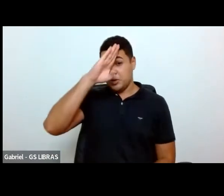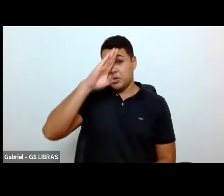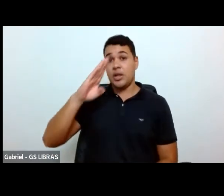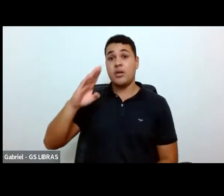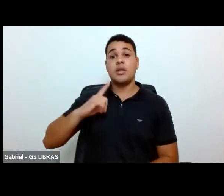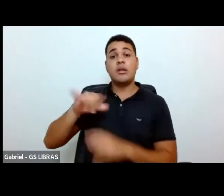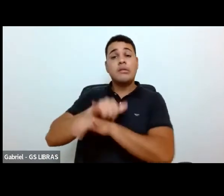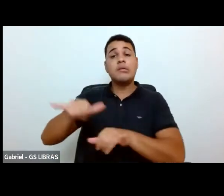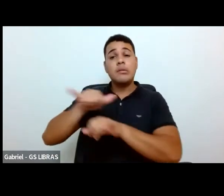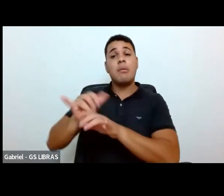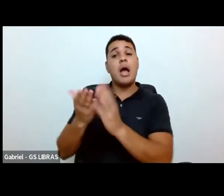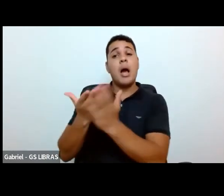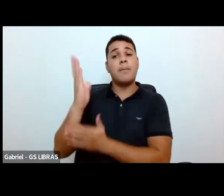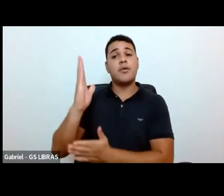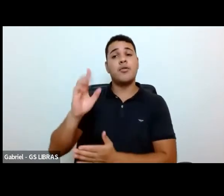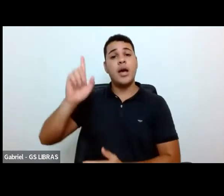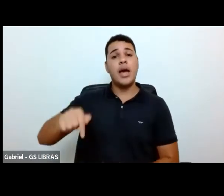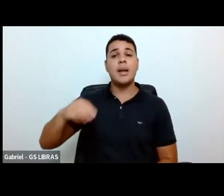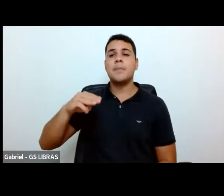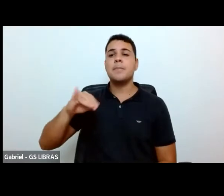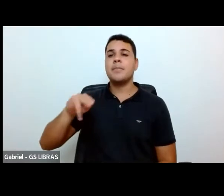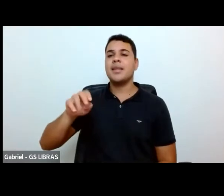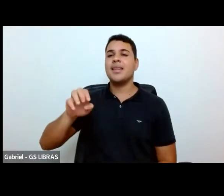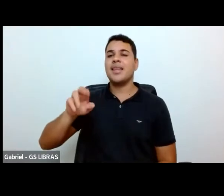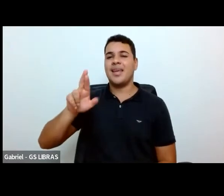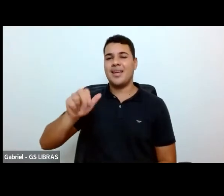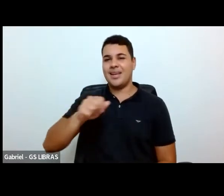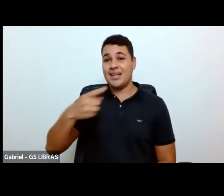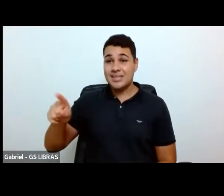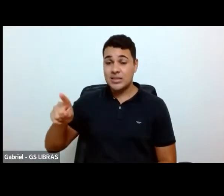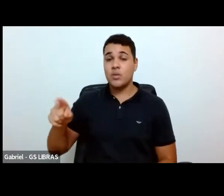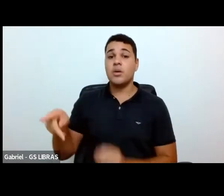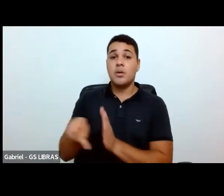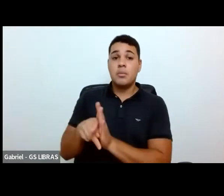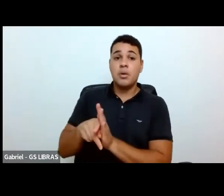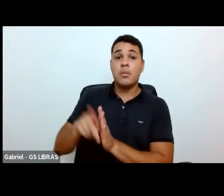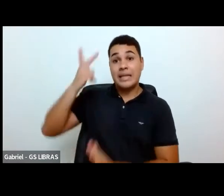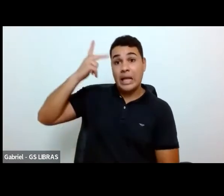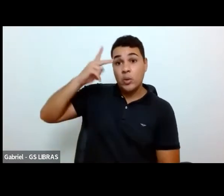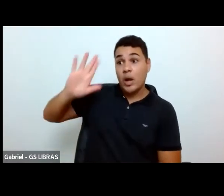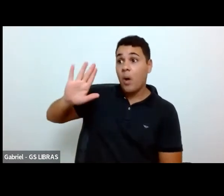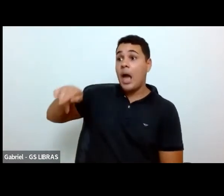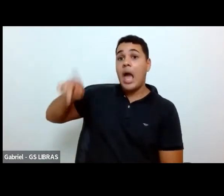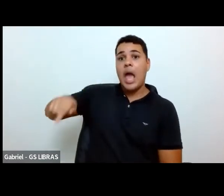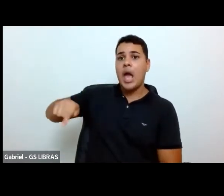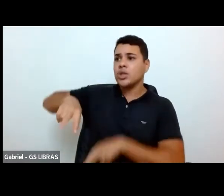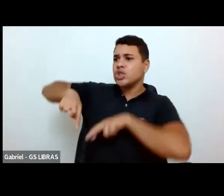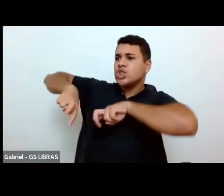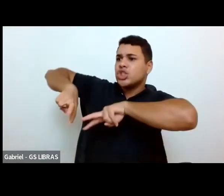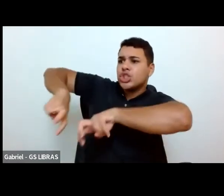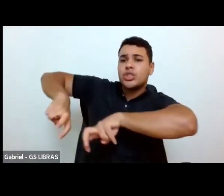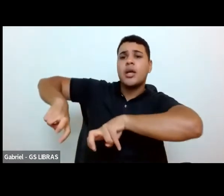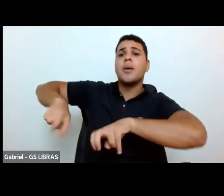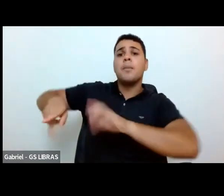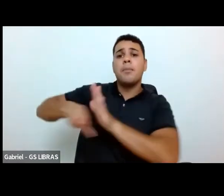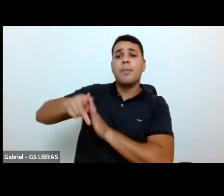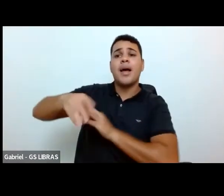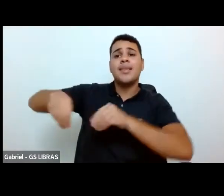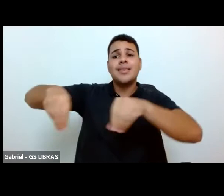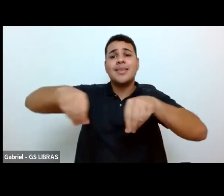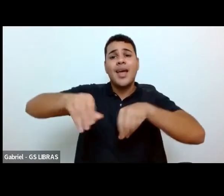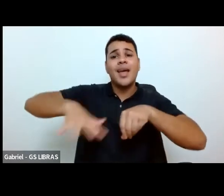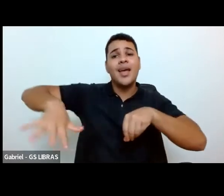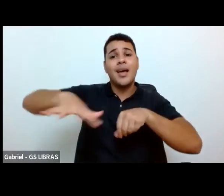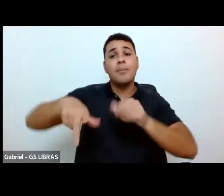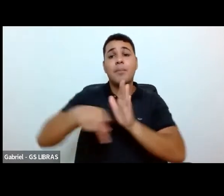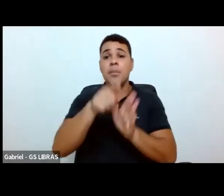mineração artesanal para a liberar a invasão em territórios indígenas, e já hoje de manhã a gente estava pipocando no Zap Notícias ali